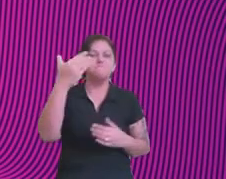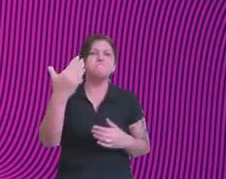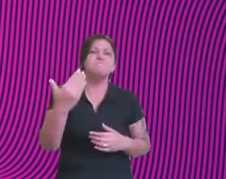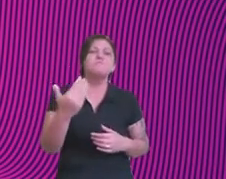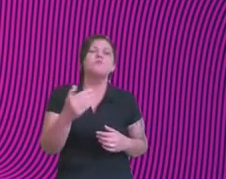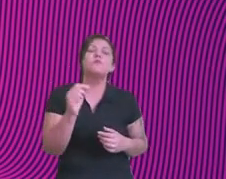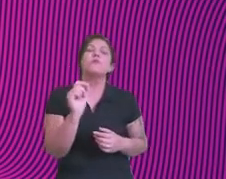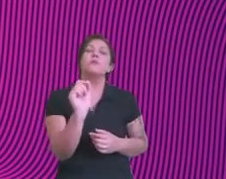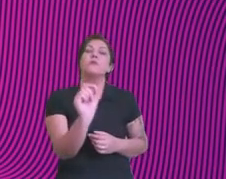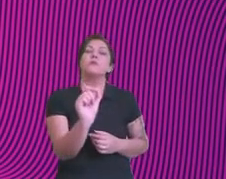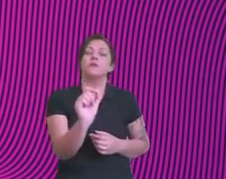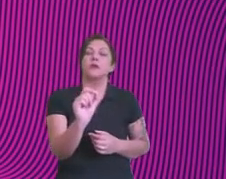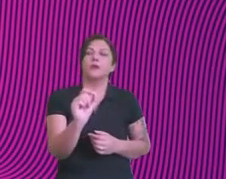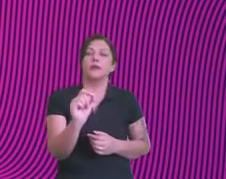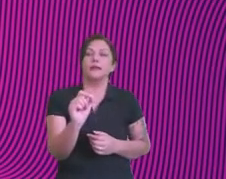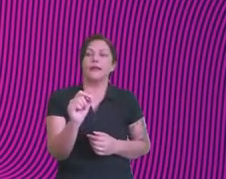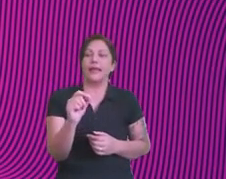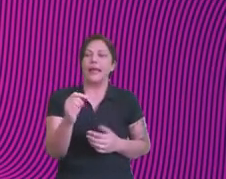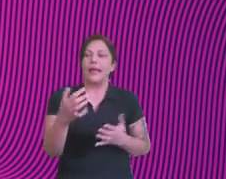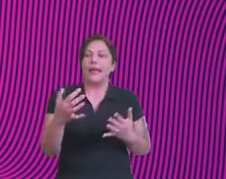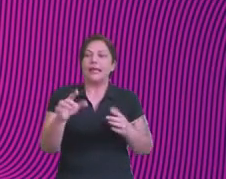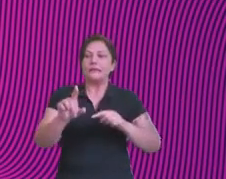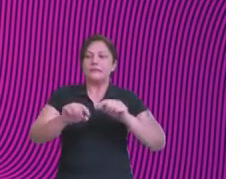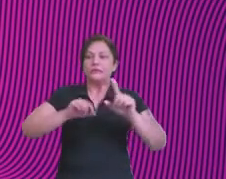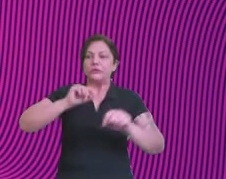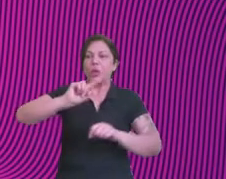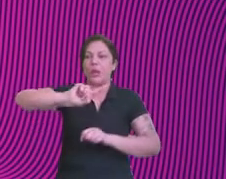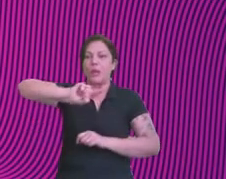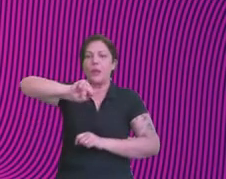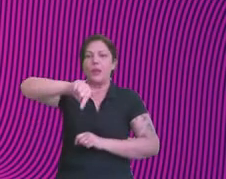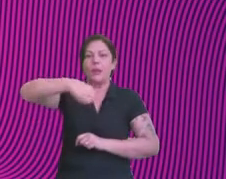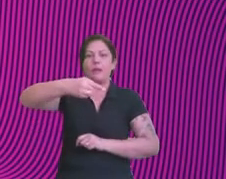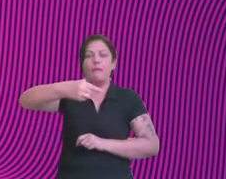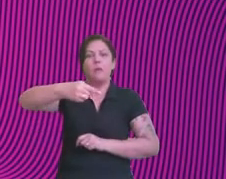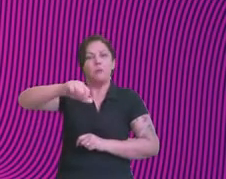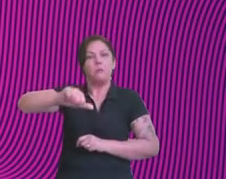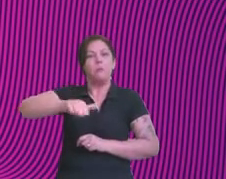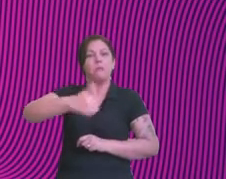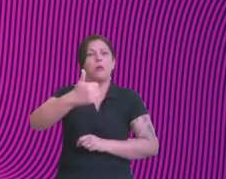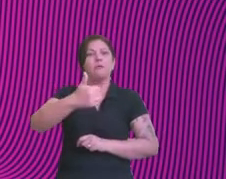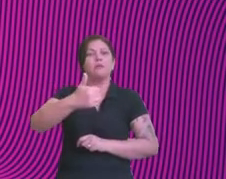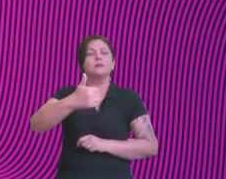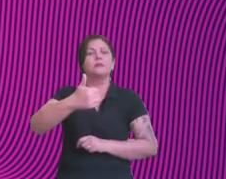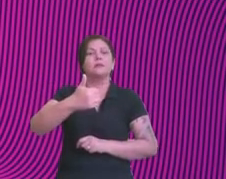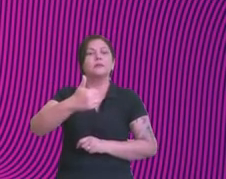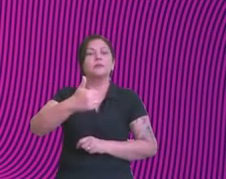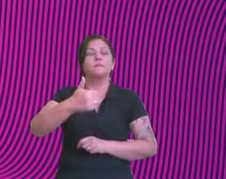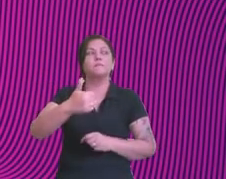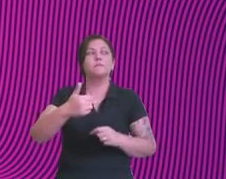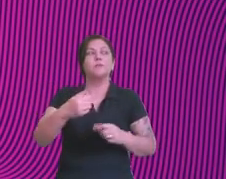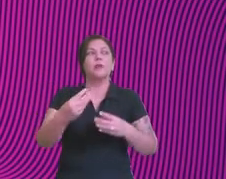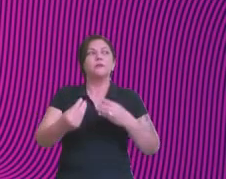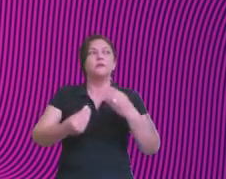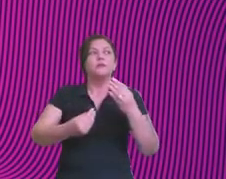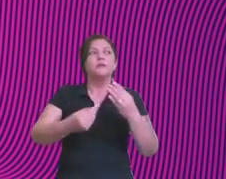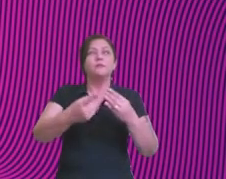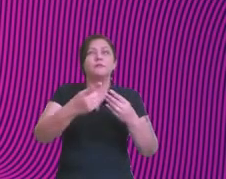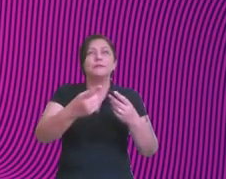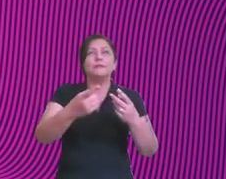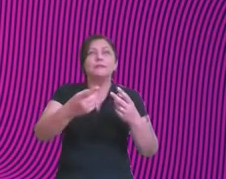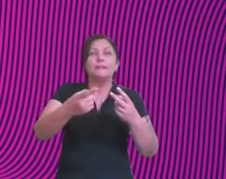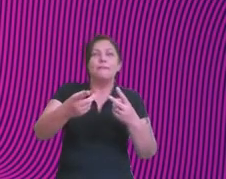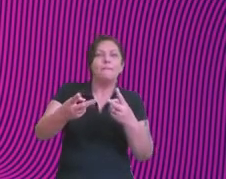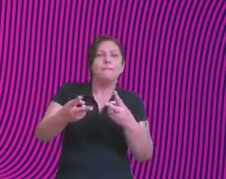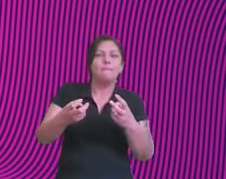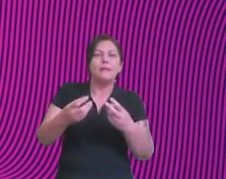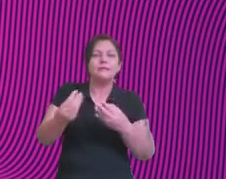pegou o caminho bem ali após a aprovação, né, e como você vê atualmente a